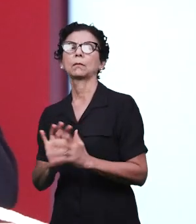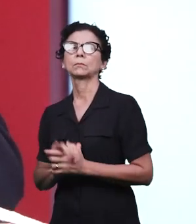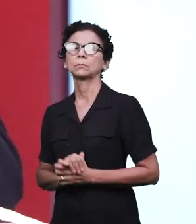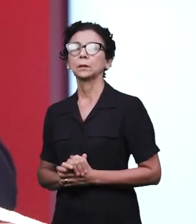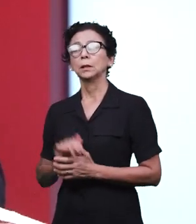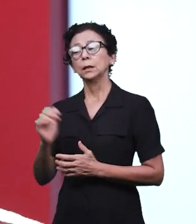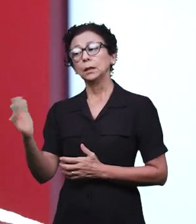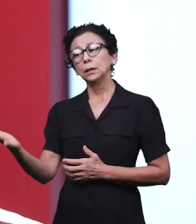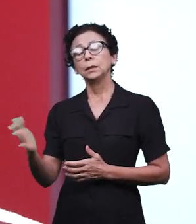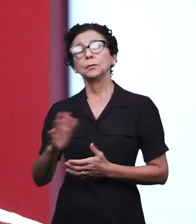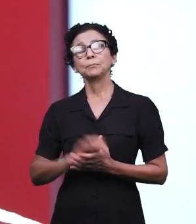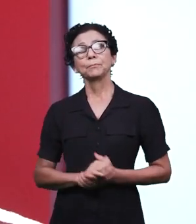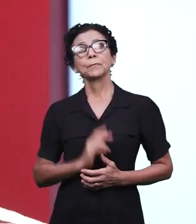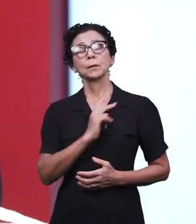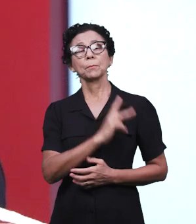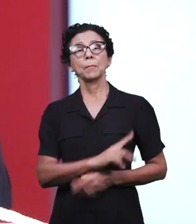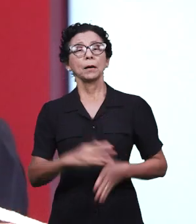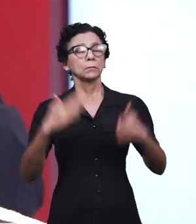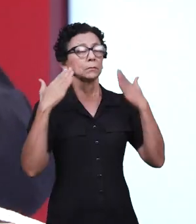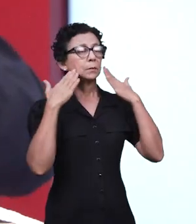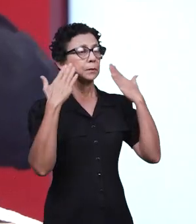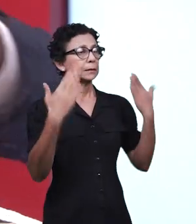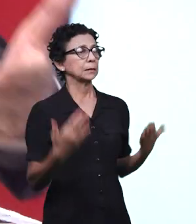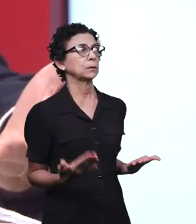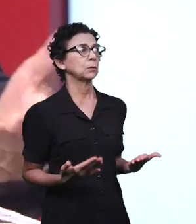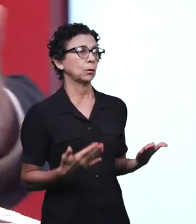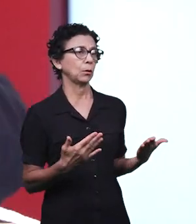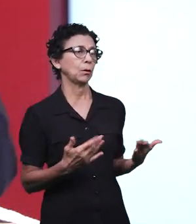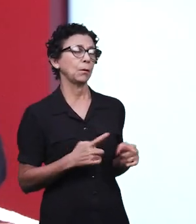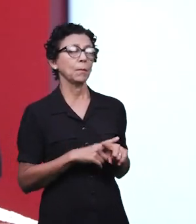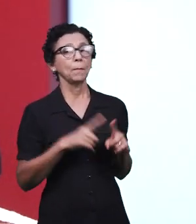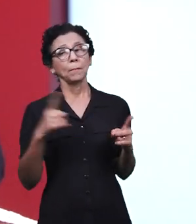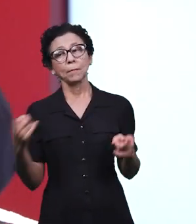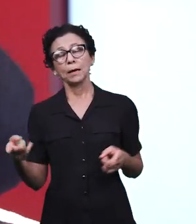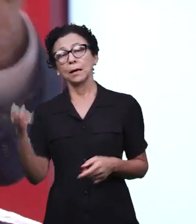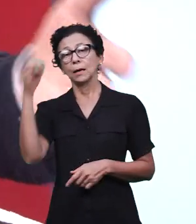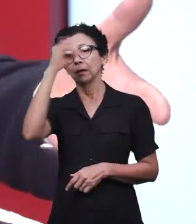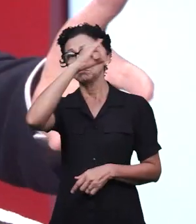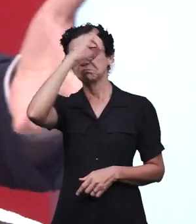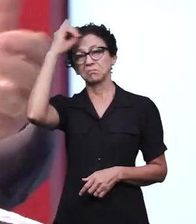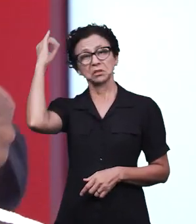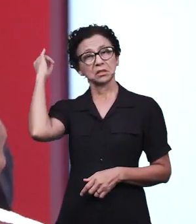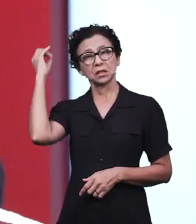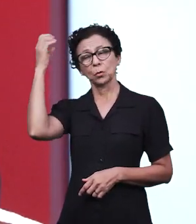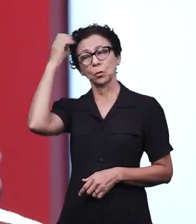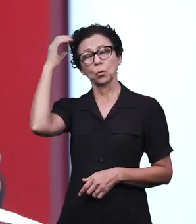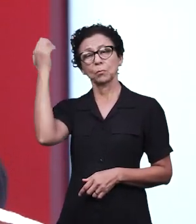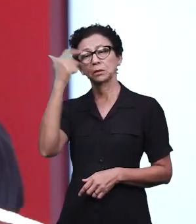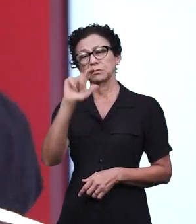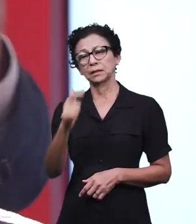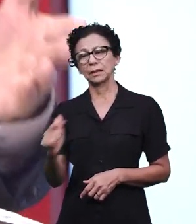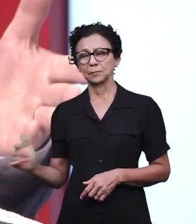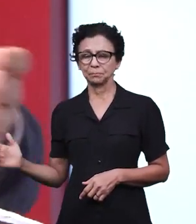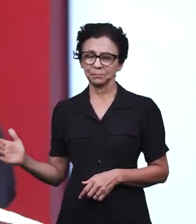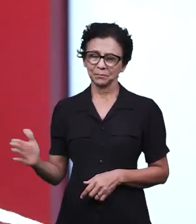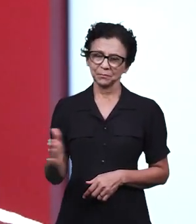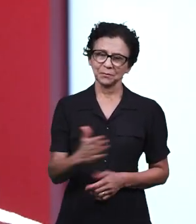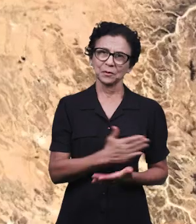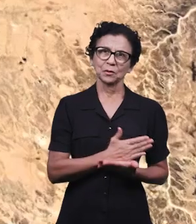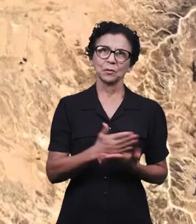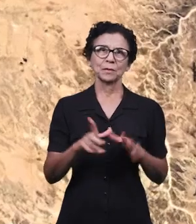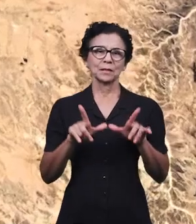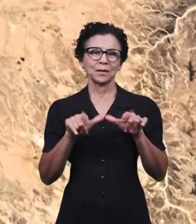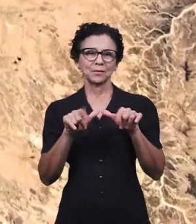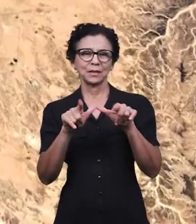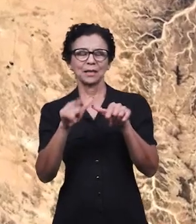Marítima era chamada simplesmente de Cesareia, mas nós ressaltamos para mostrar a localização, dizer qual era,